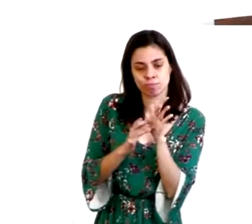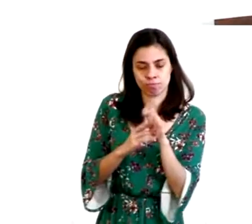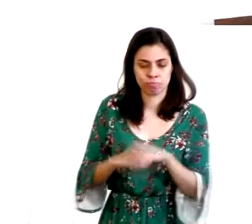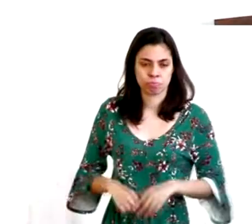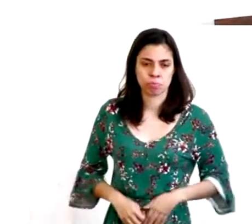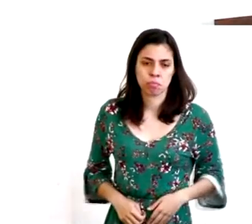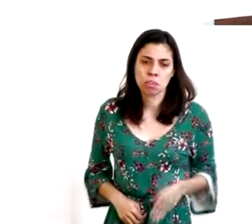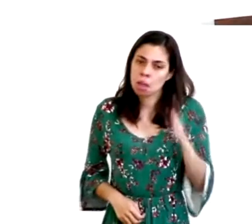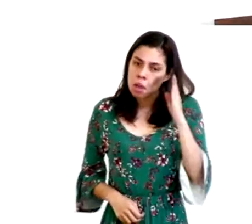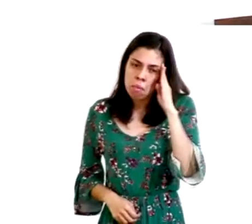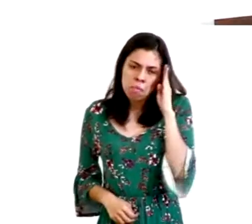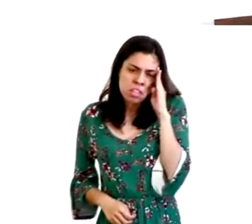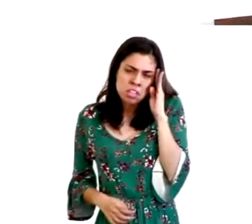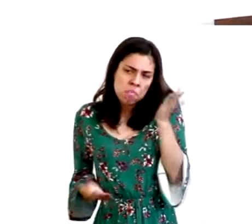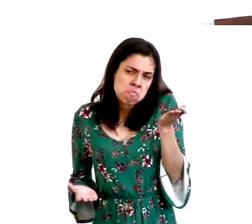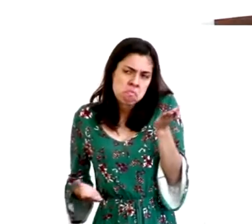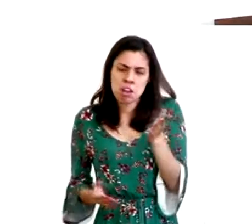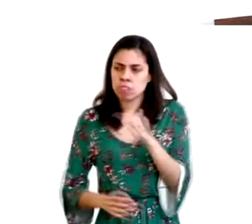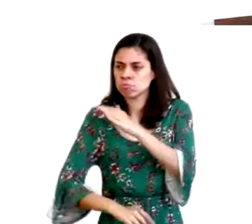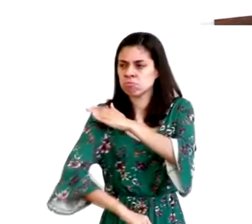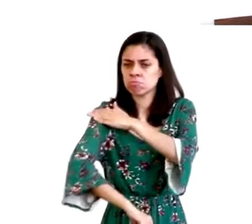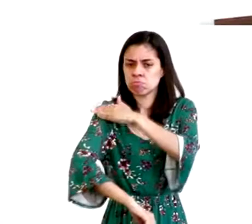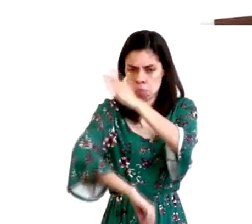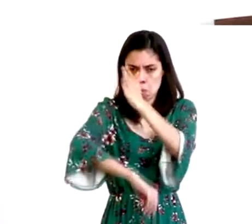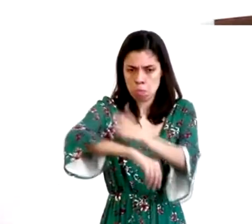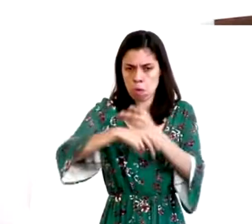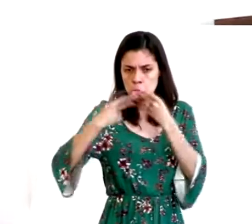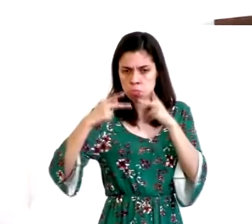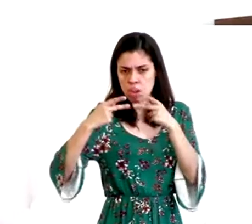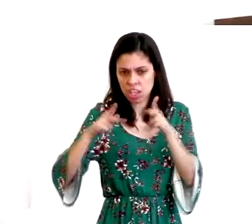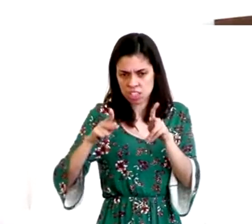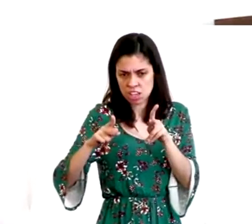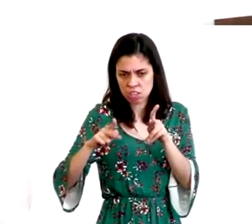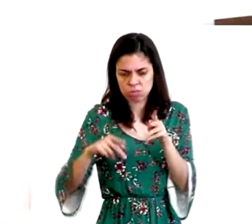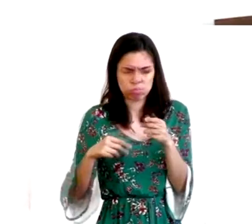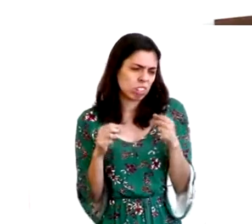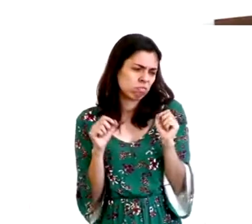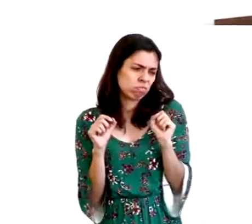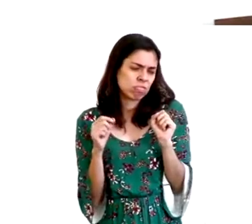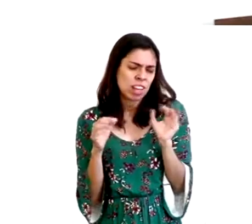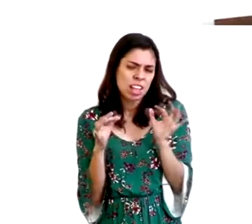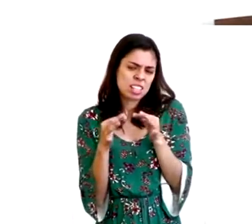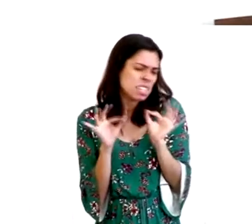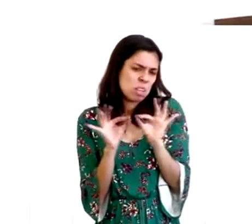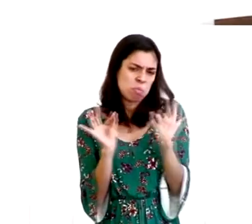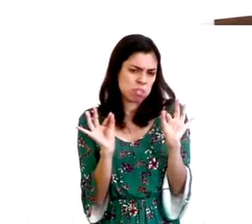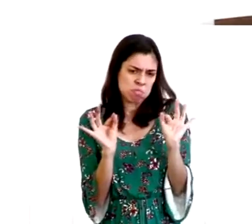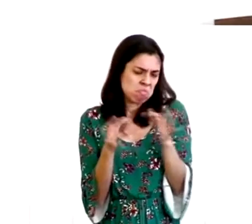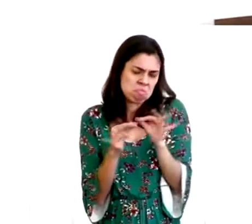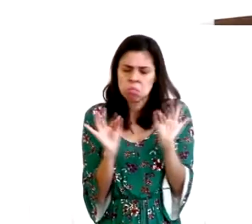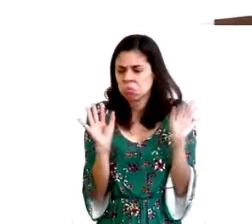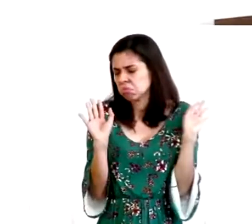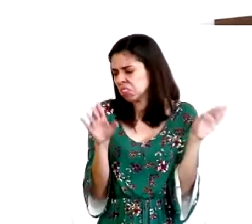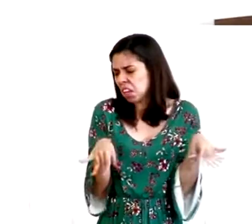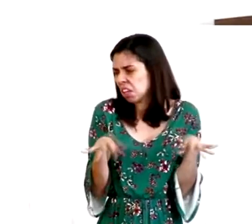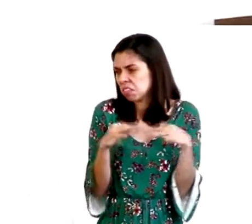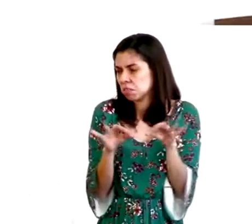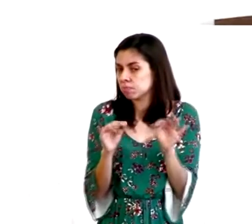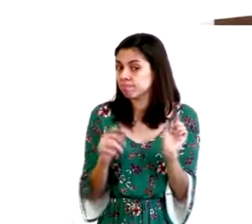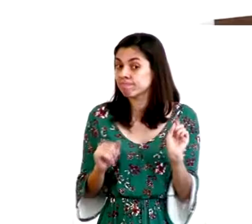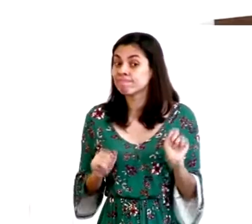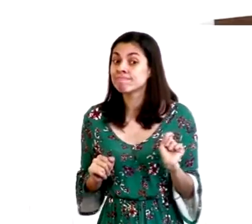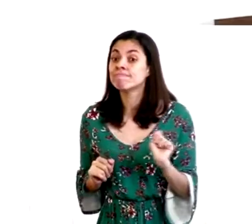fundamental. Ele é fundamental porque, ao passo que estudarmos o Sermão do Monte e